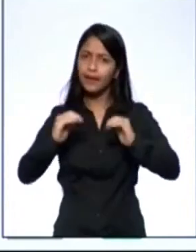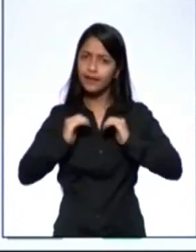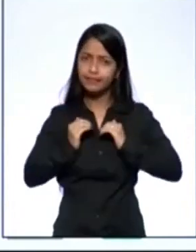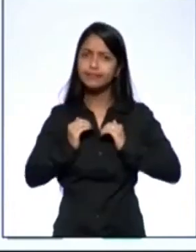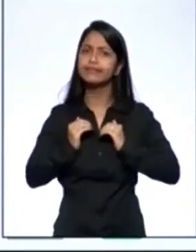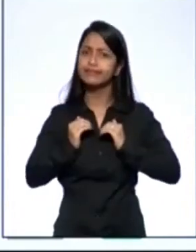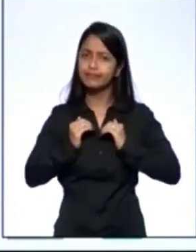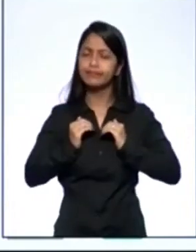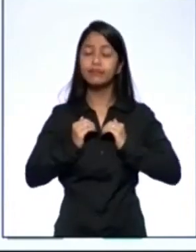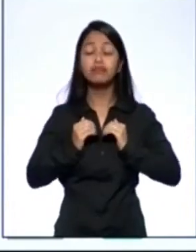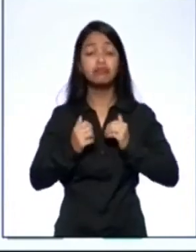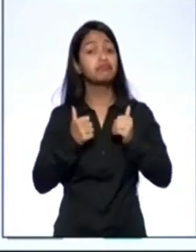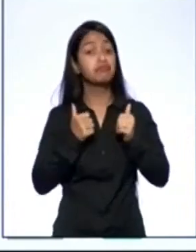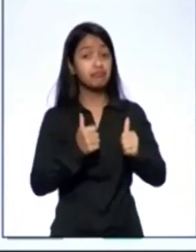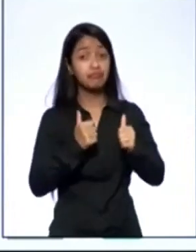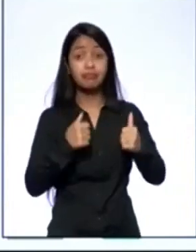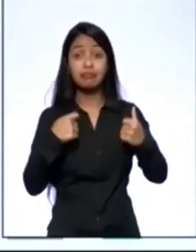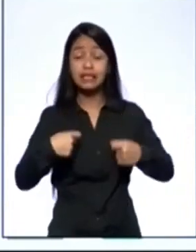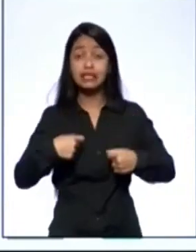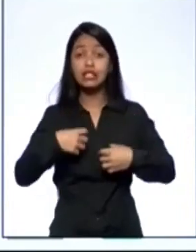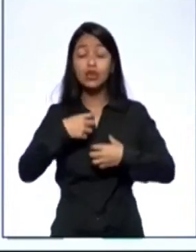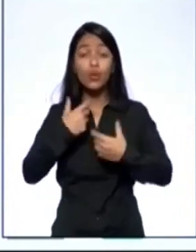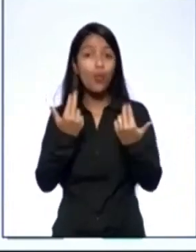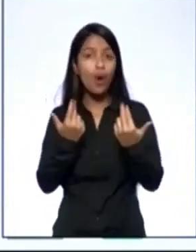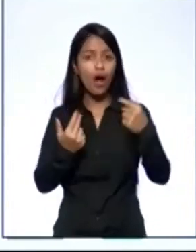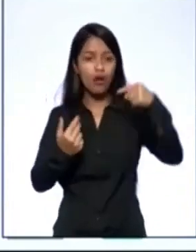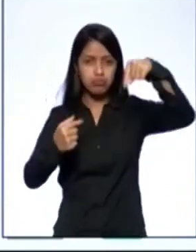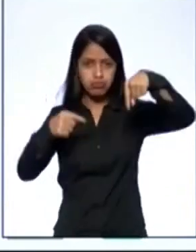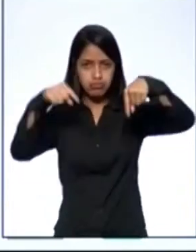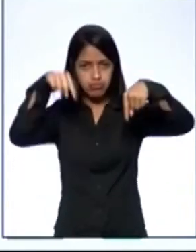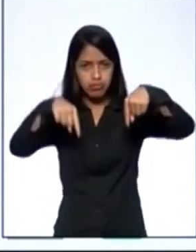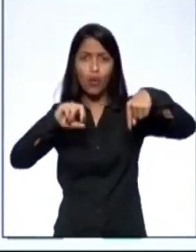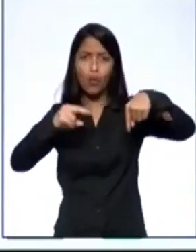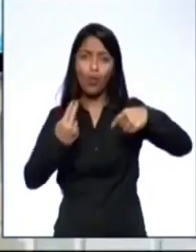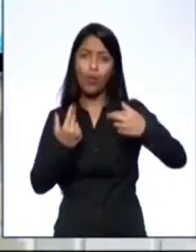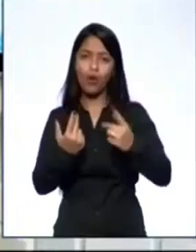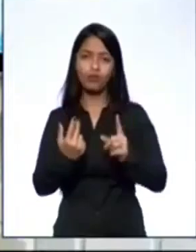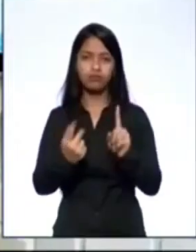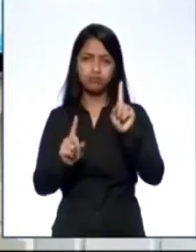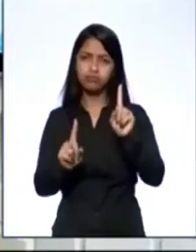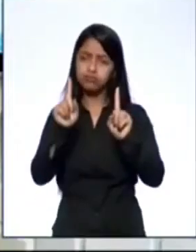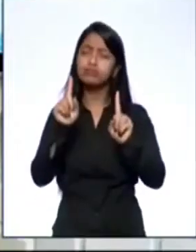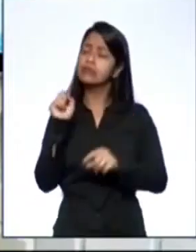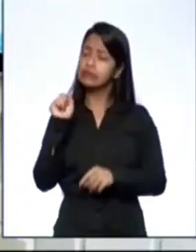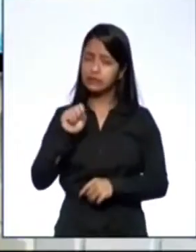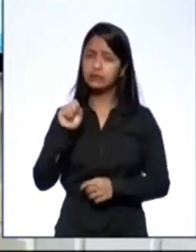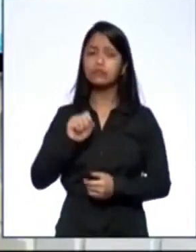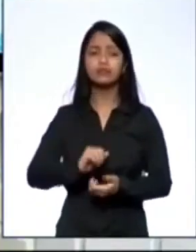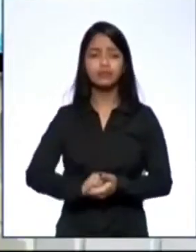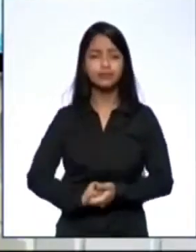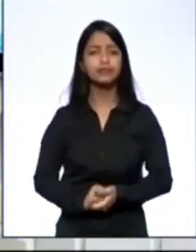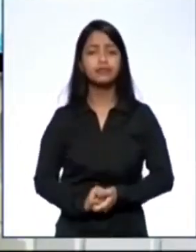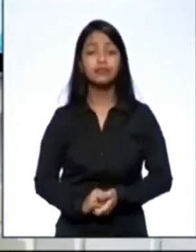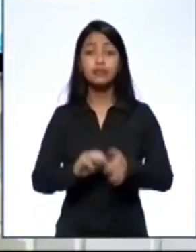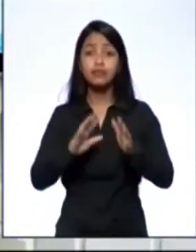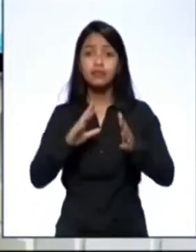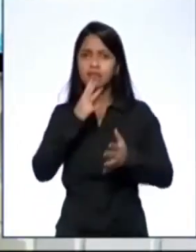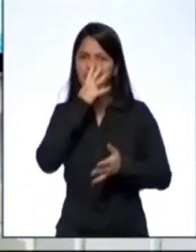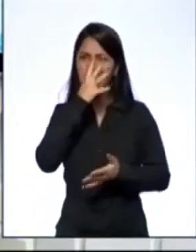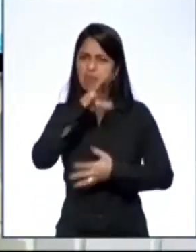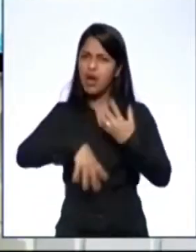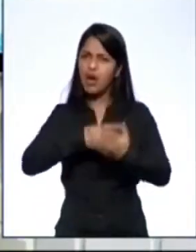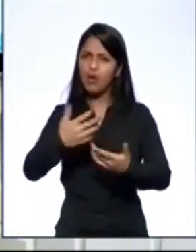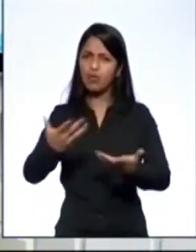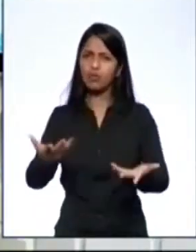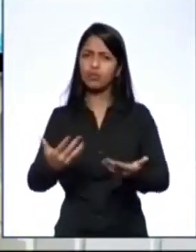tá tudo bem Tem que ser no mesmo sentido no mesmo sentido lá galera só não vai fazer zoeirinha